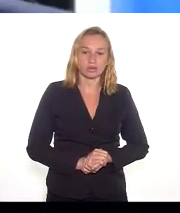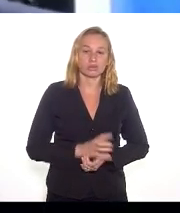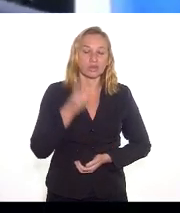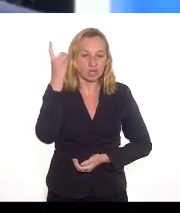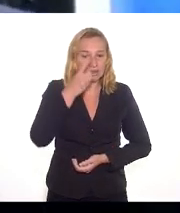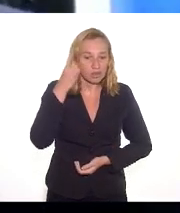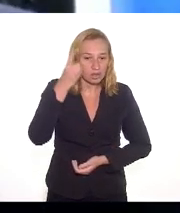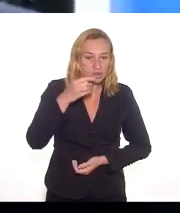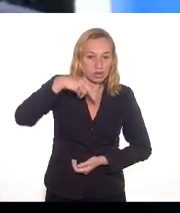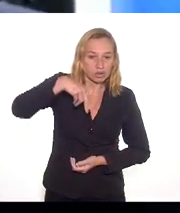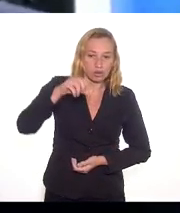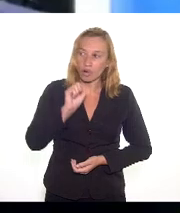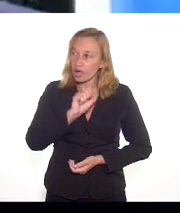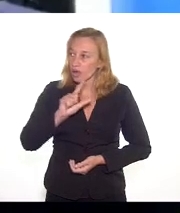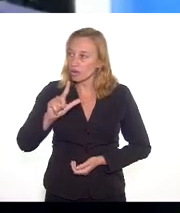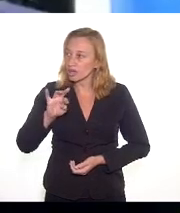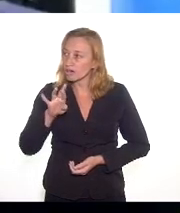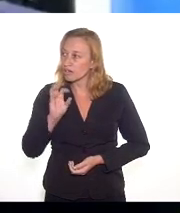Deputado Noel de Carvalho.